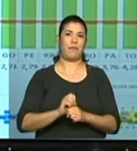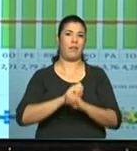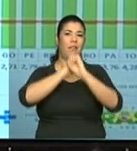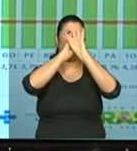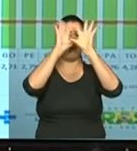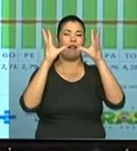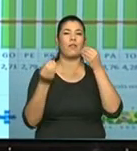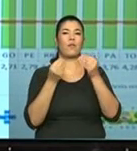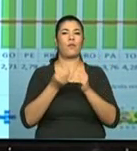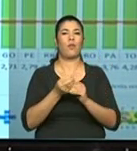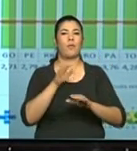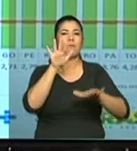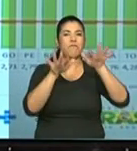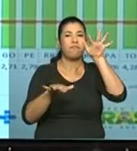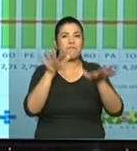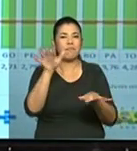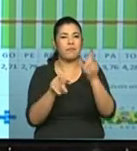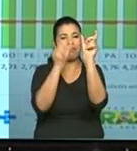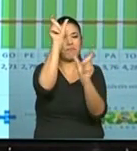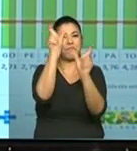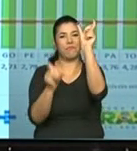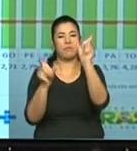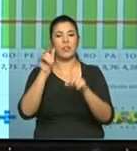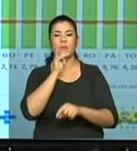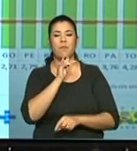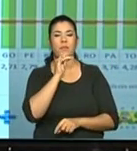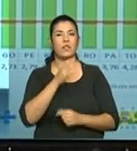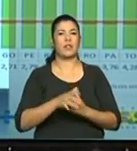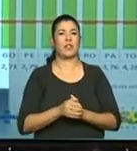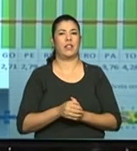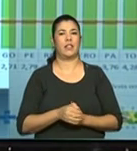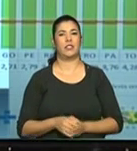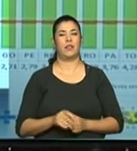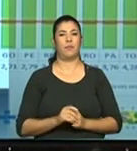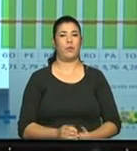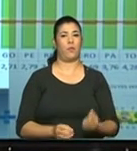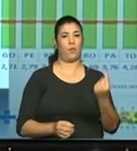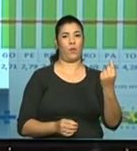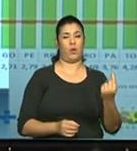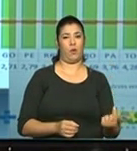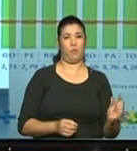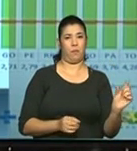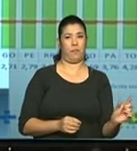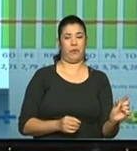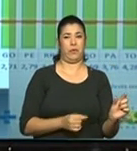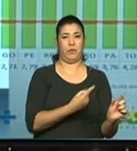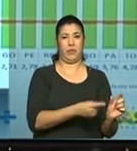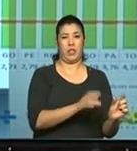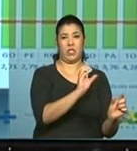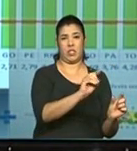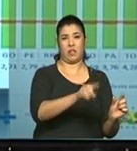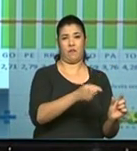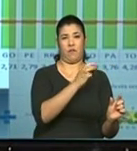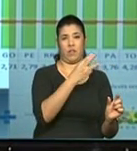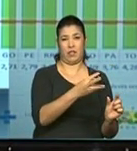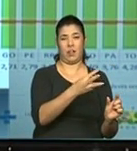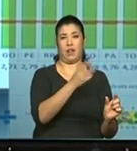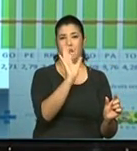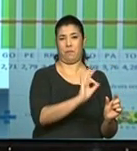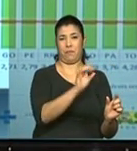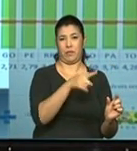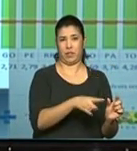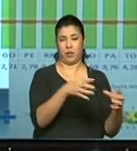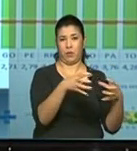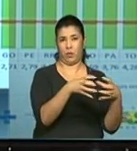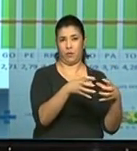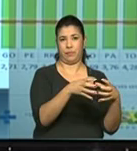irregularidade da distribuição, porque nós temos o Rio Grande do Sul num extremo, aponta lá com 0,3 casos para cada